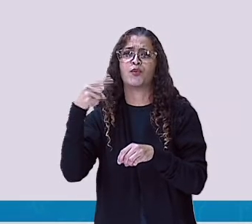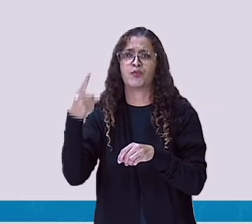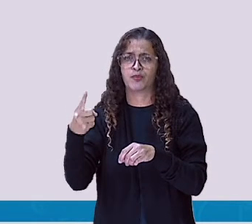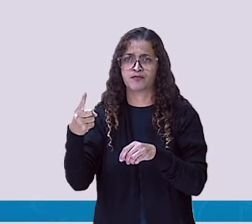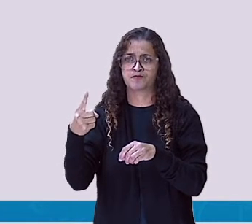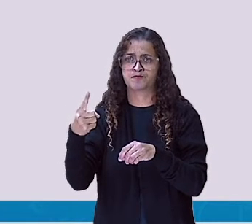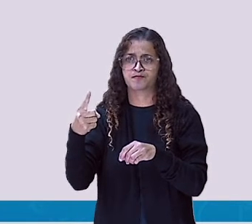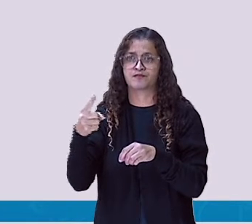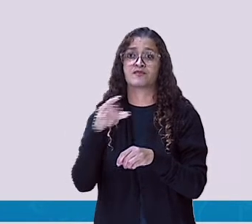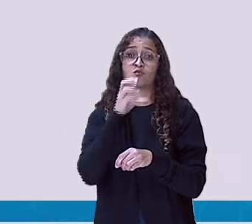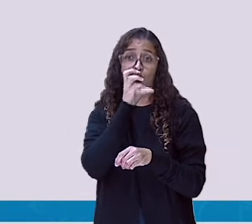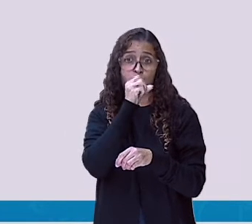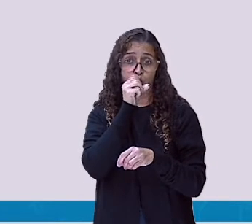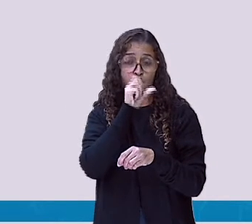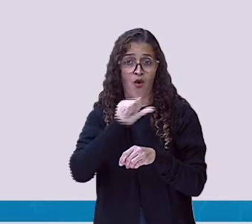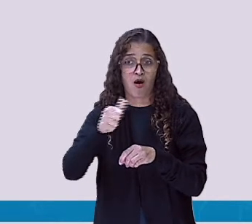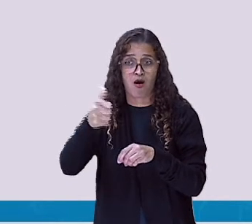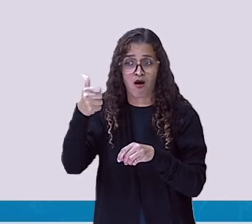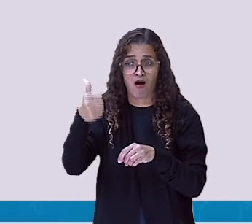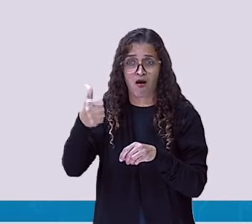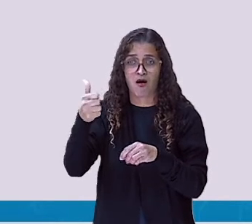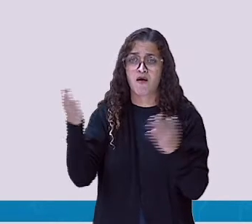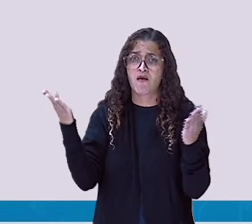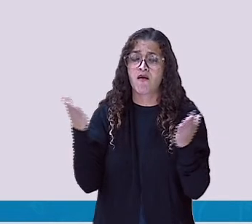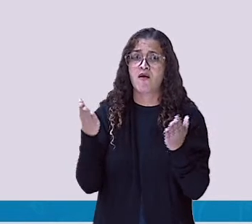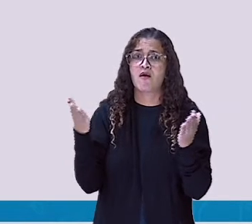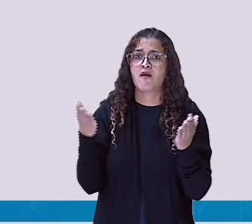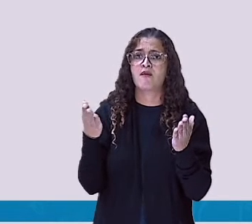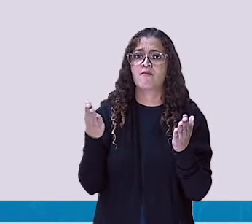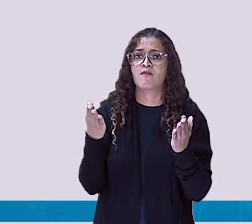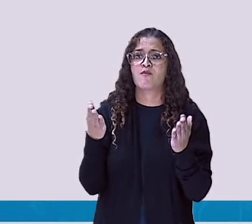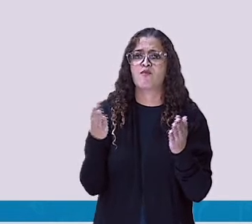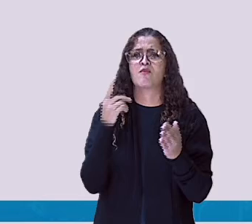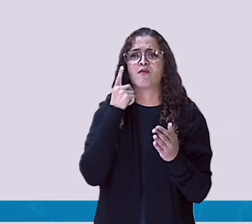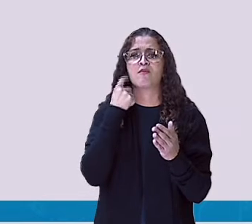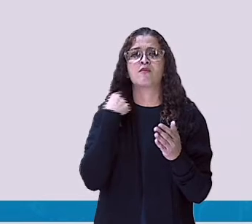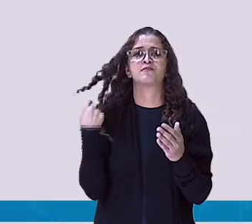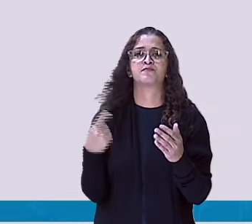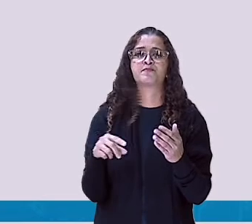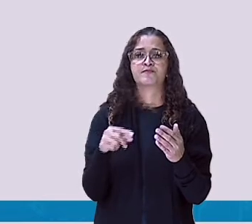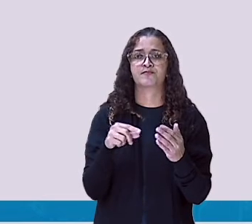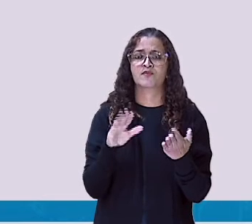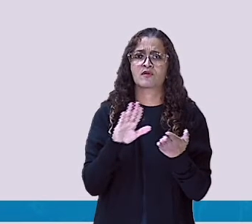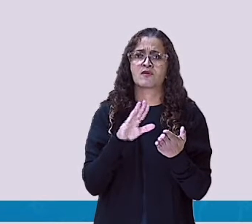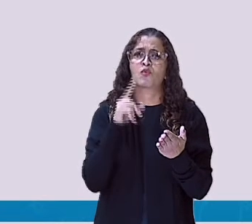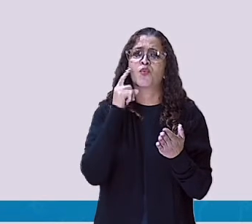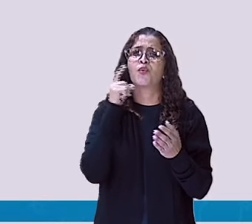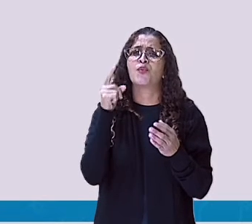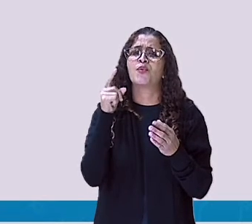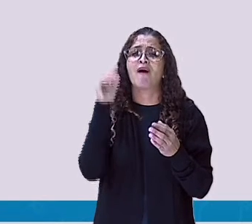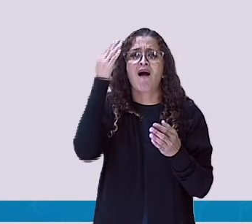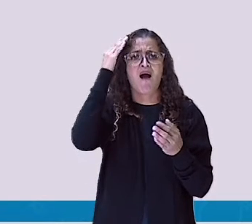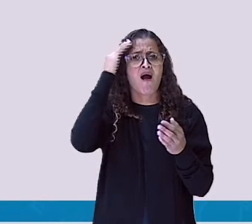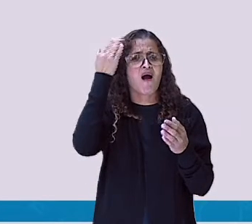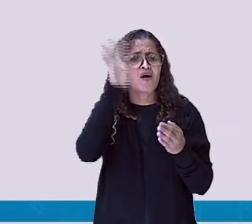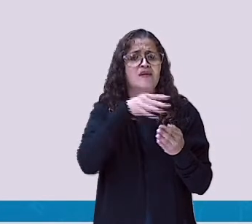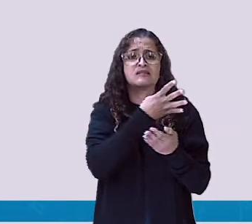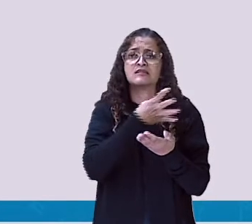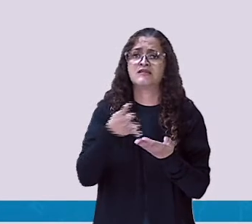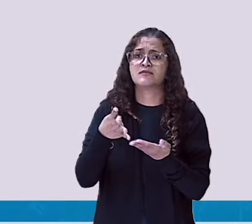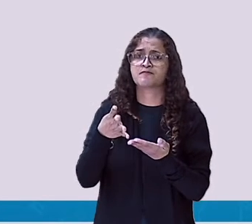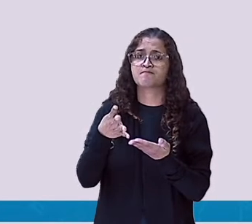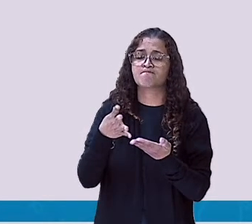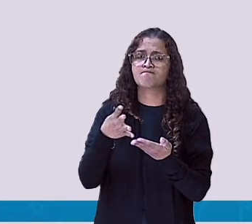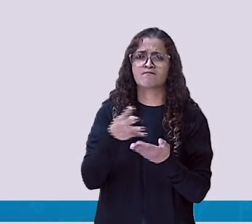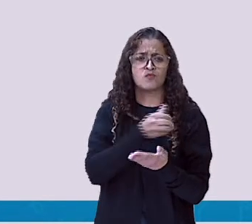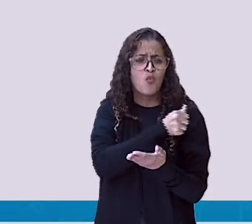isso? Agora nós vamos fazer uma interpretação aqui desta tabela.